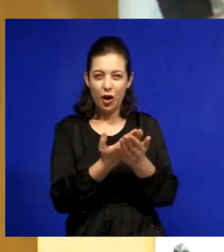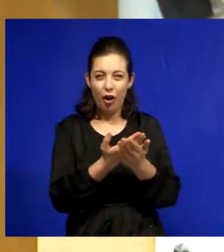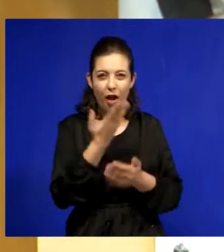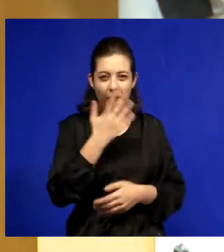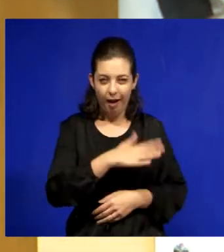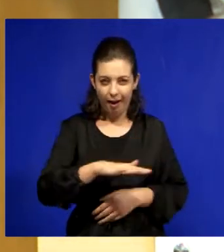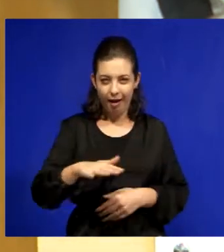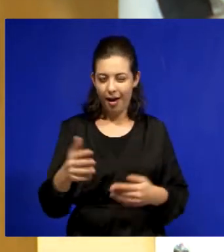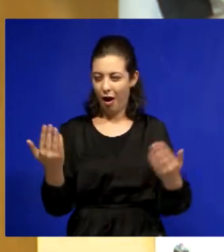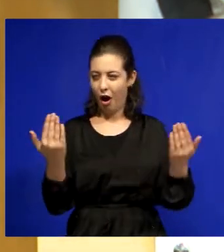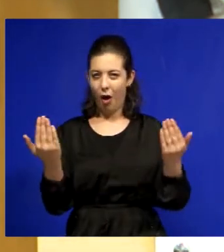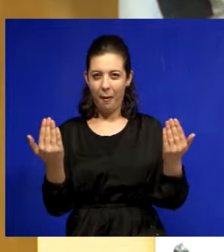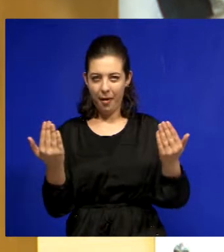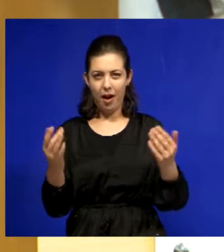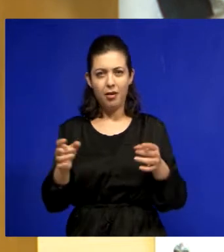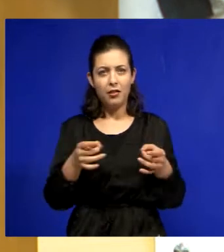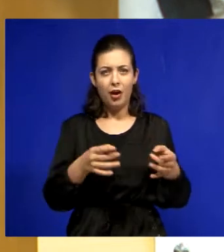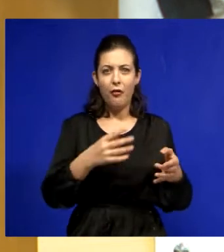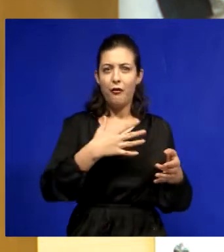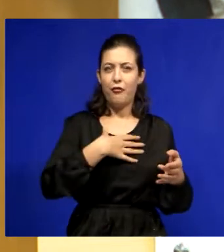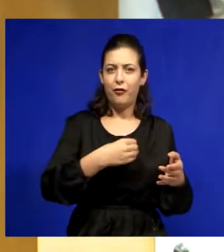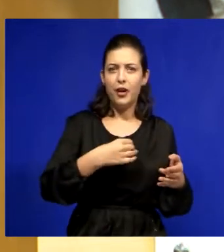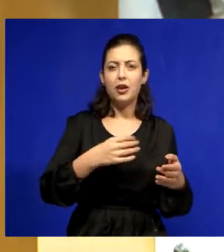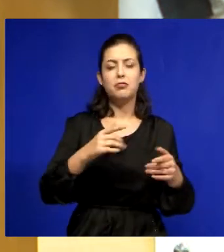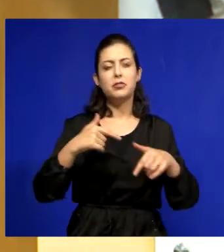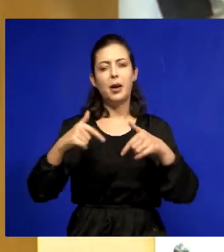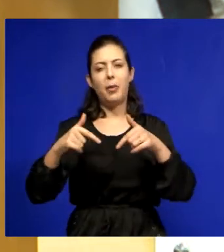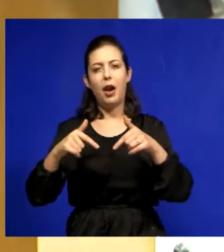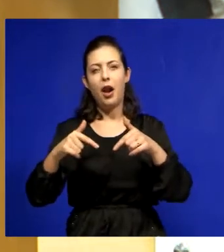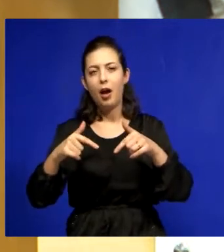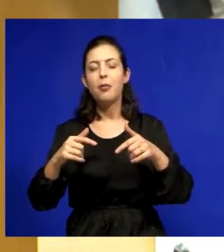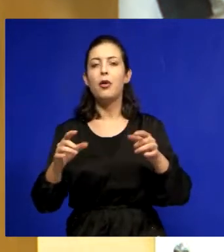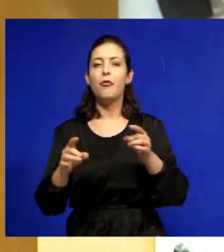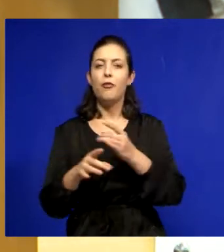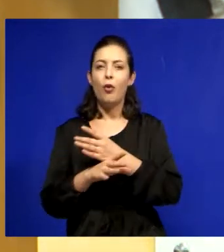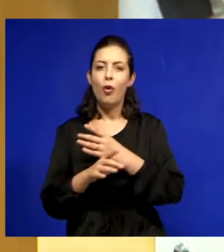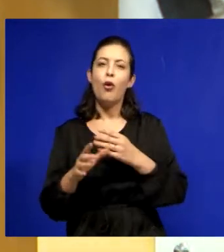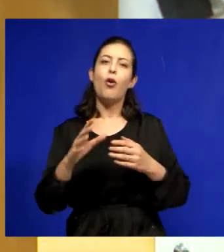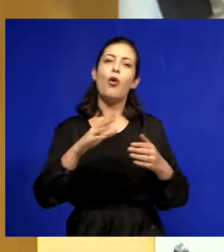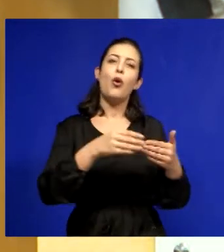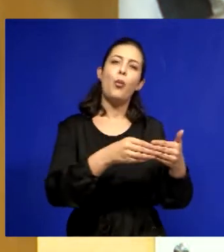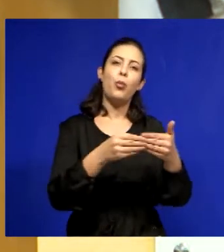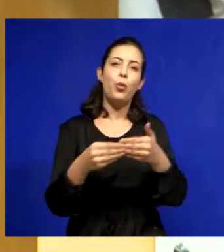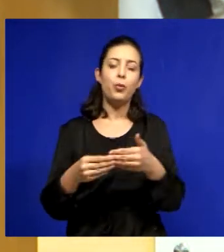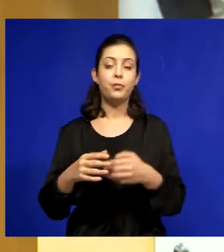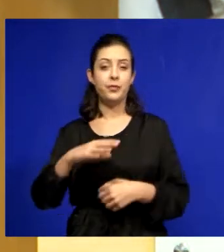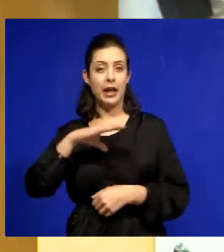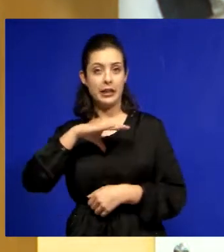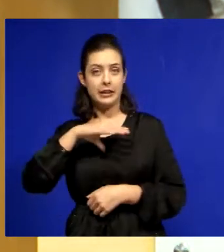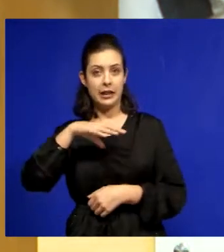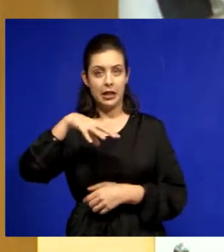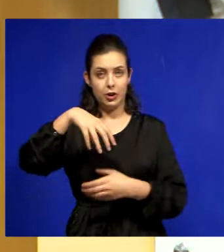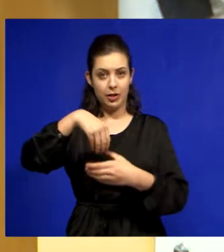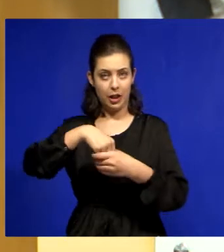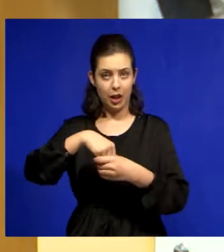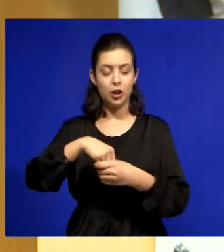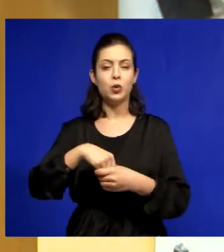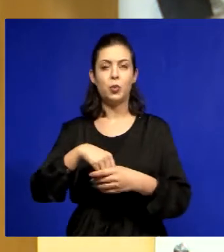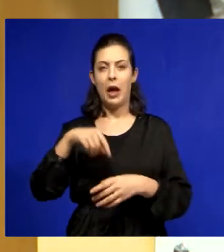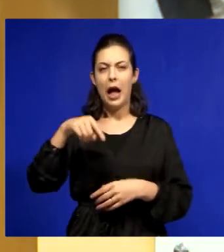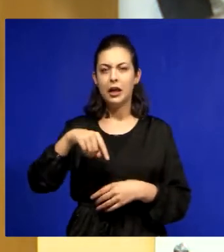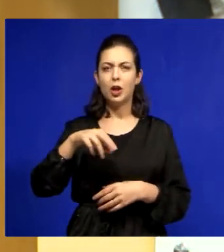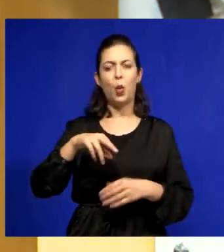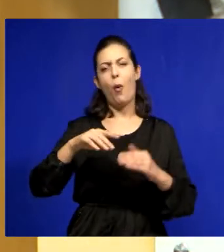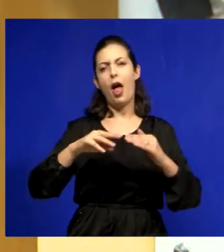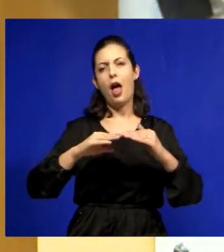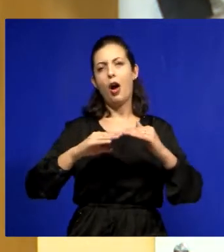vai lá deixa o seu filho e depois o pega no município de aqui não que eu seja